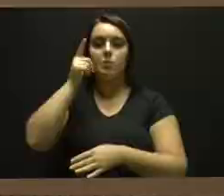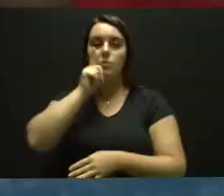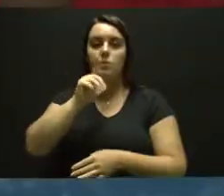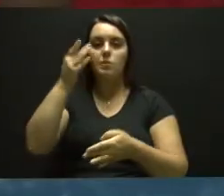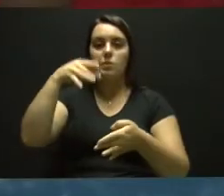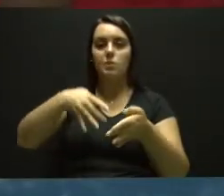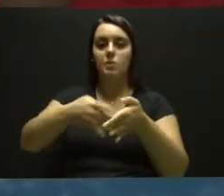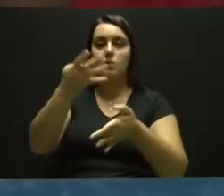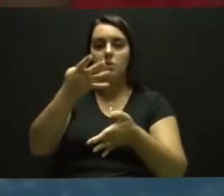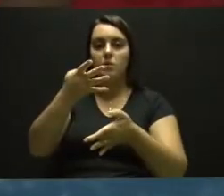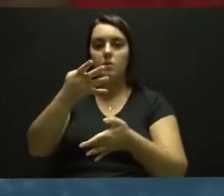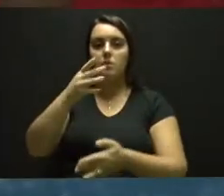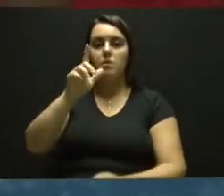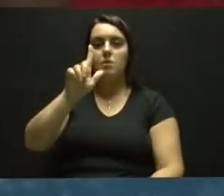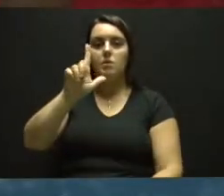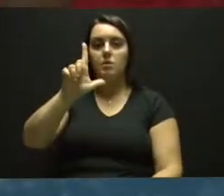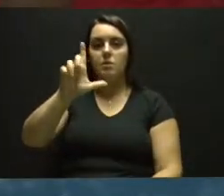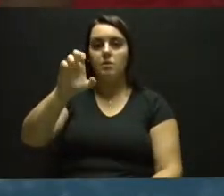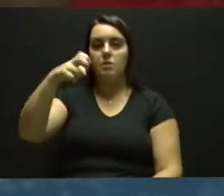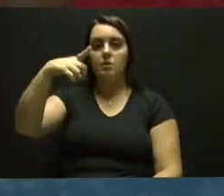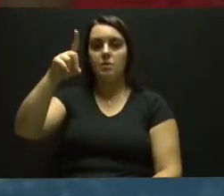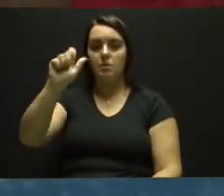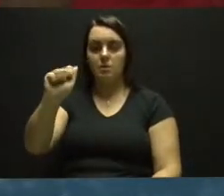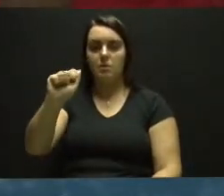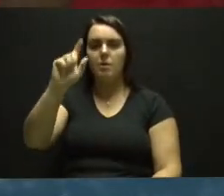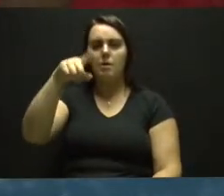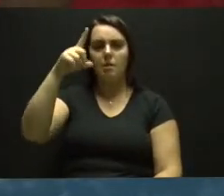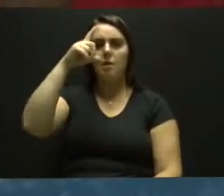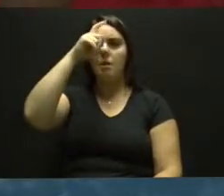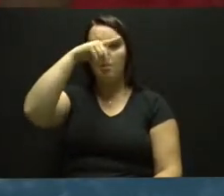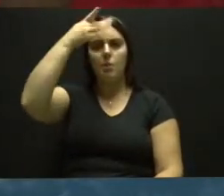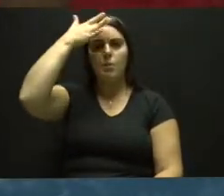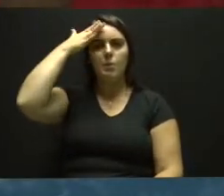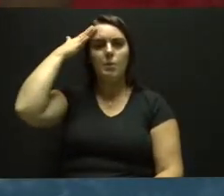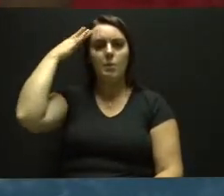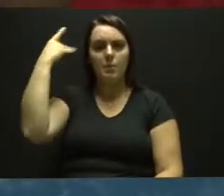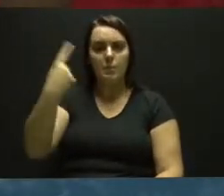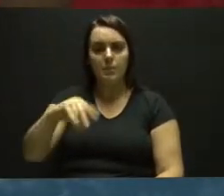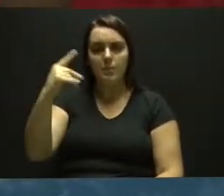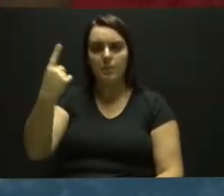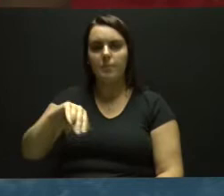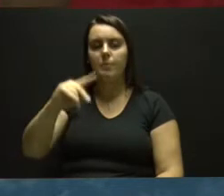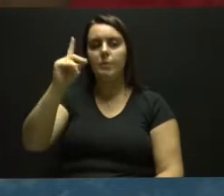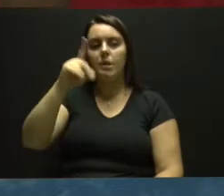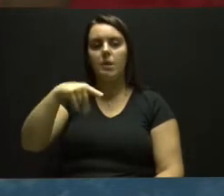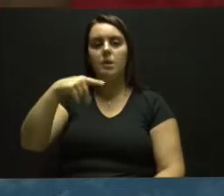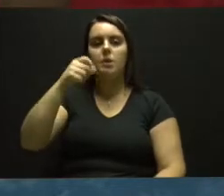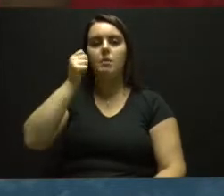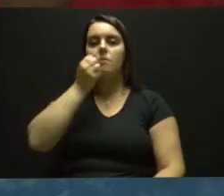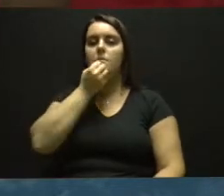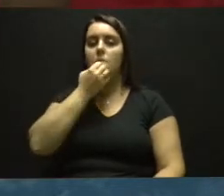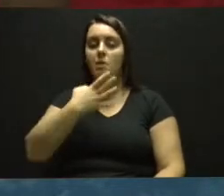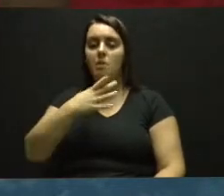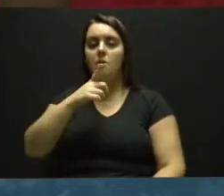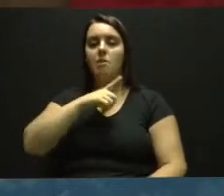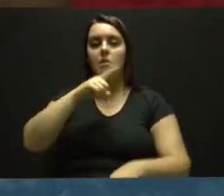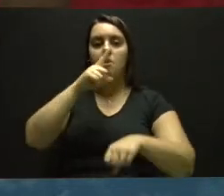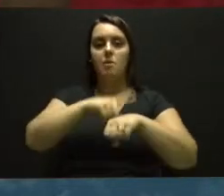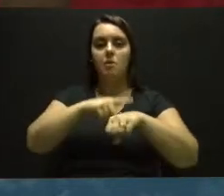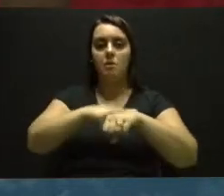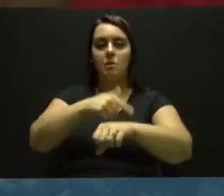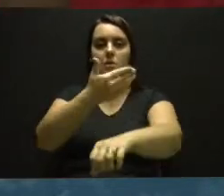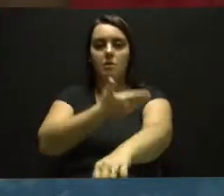lugar glenda confessa que o trabalho é duro mas gratificante ela conta que são horas de treino da academia